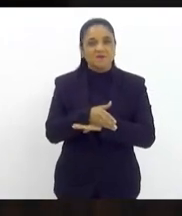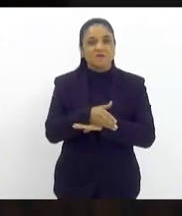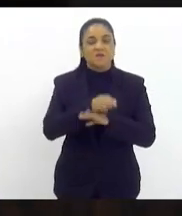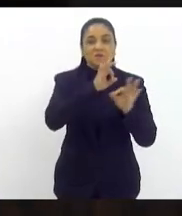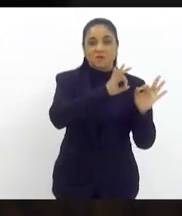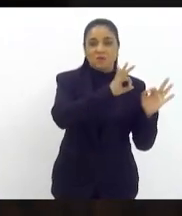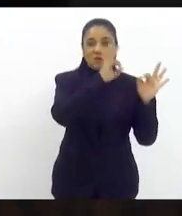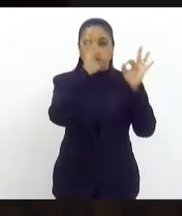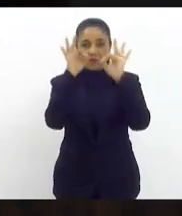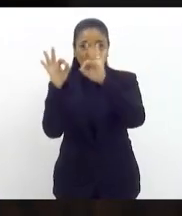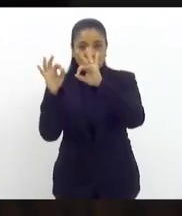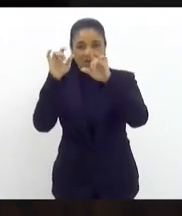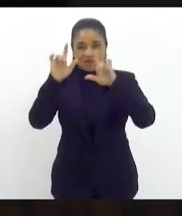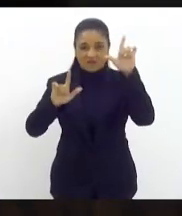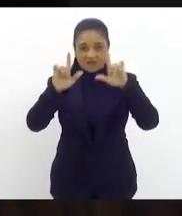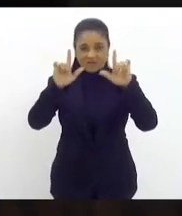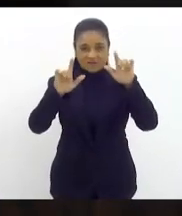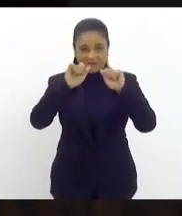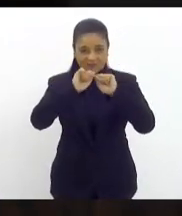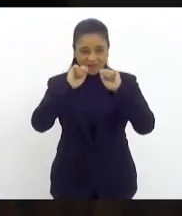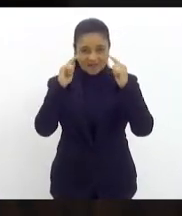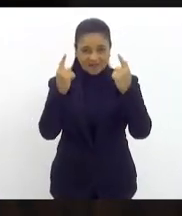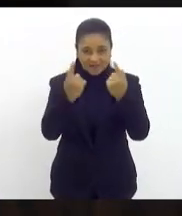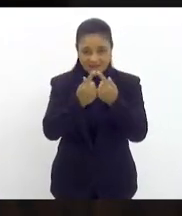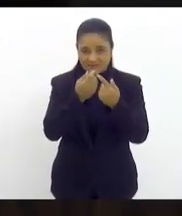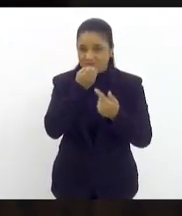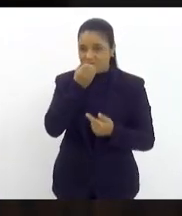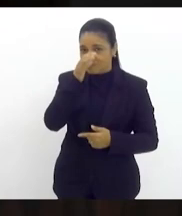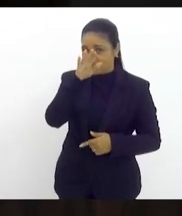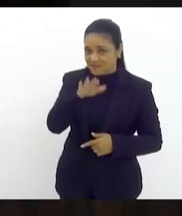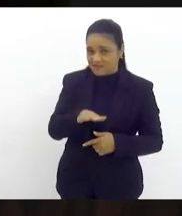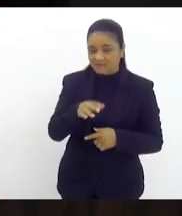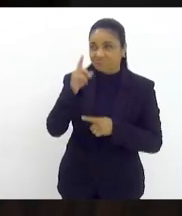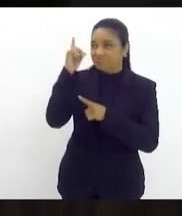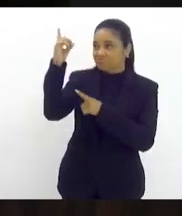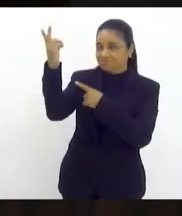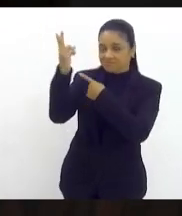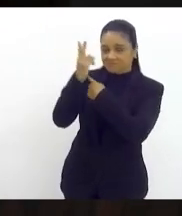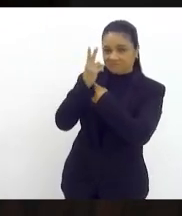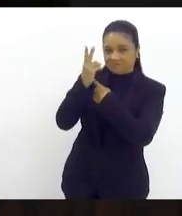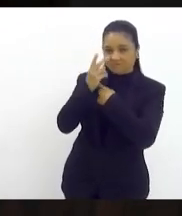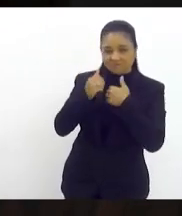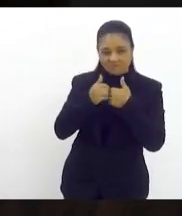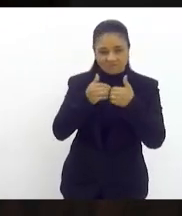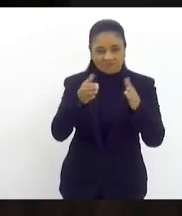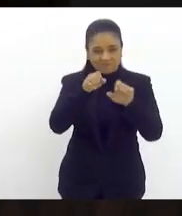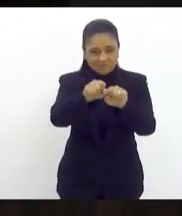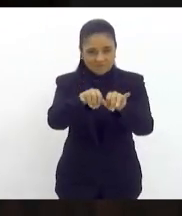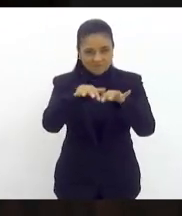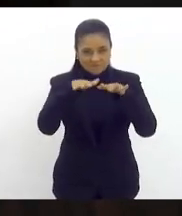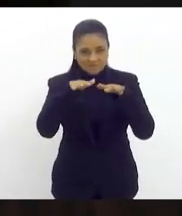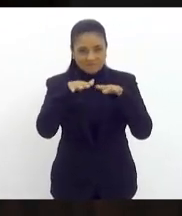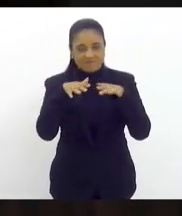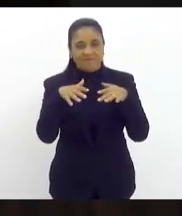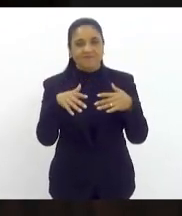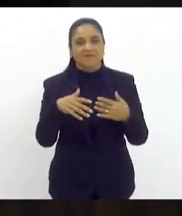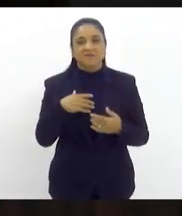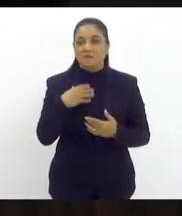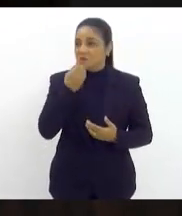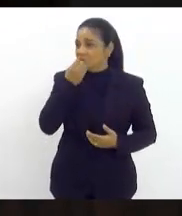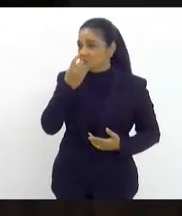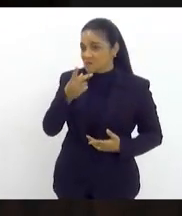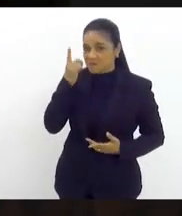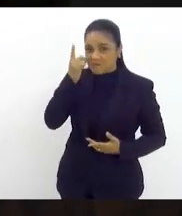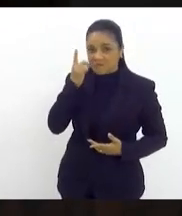nos assistindo pela TV Alerj. Sobre a proteção de Deus, declara aberta a sessão. Tudo bem, deputado